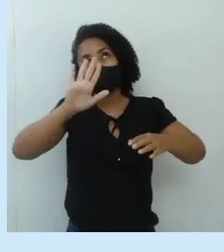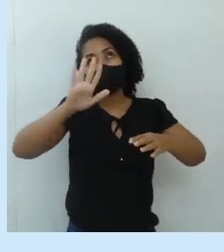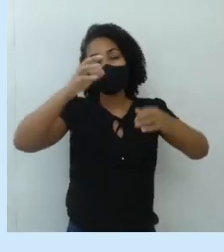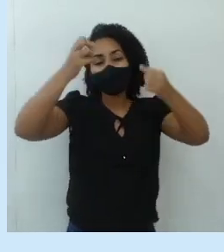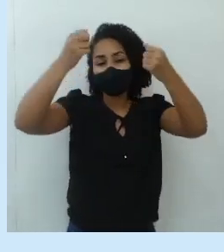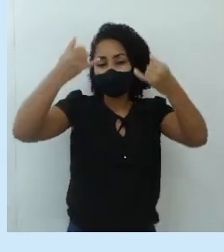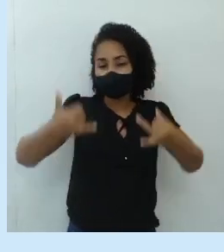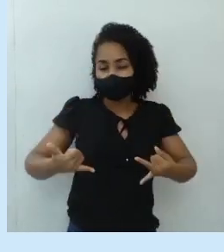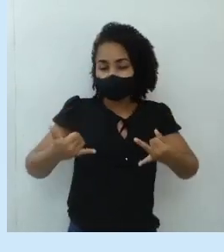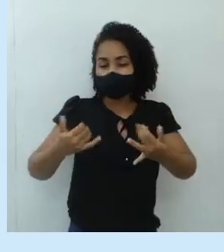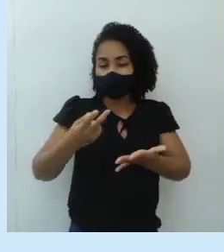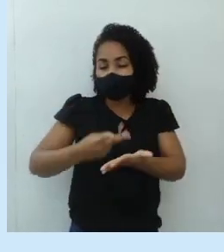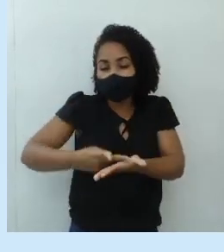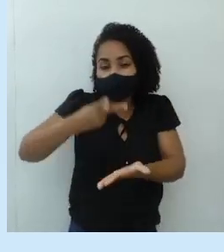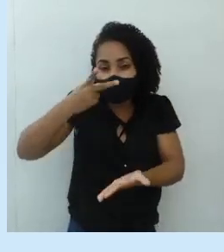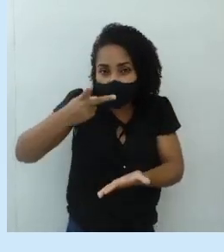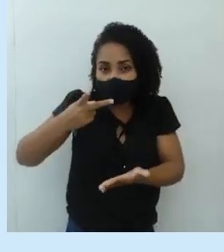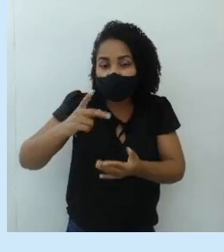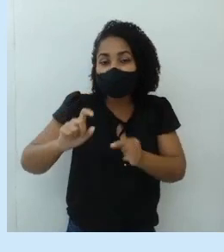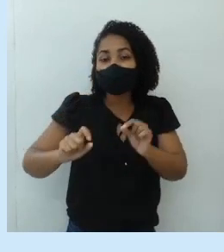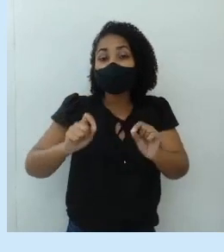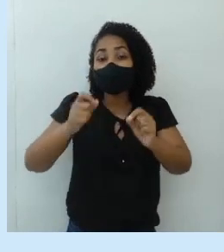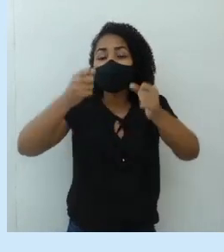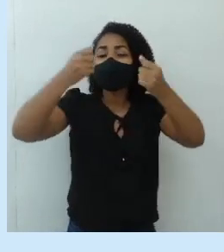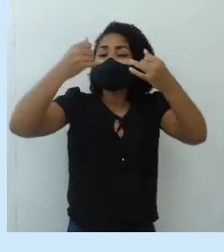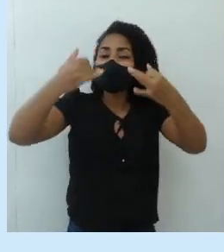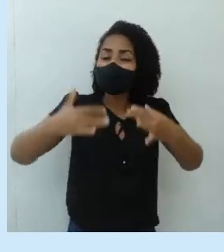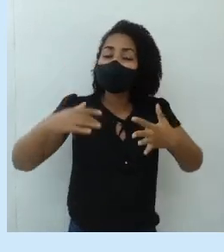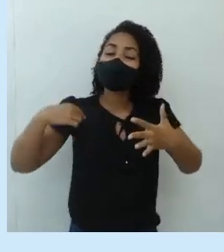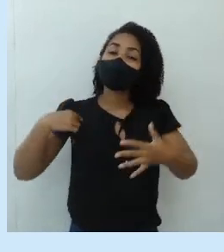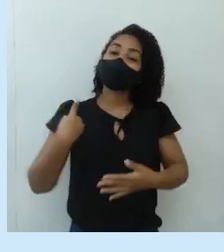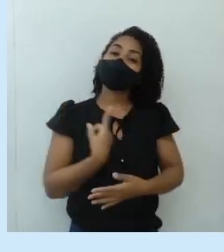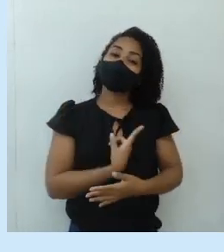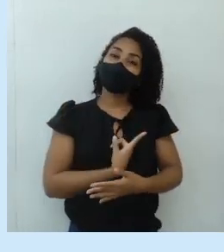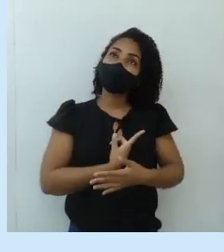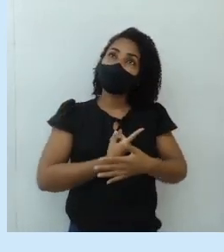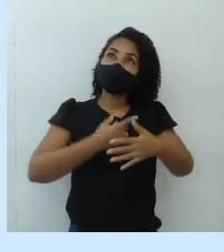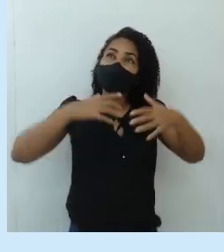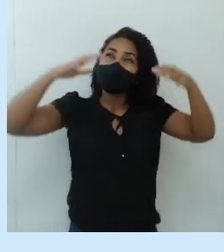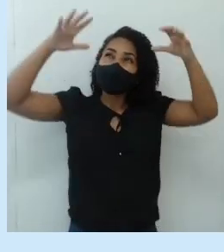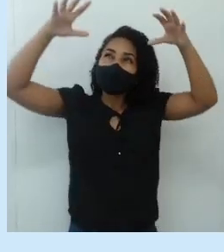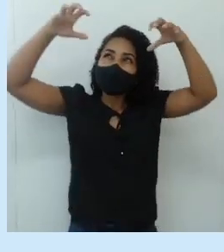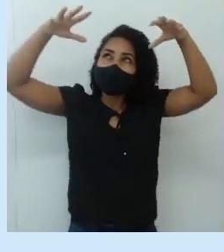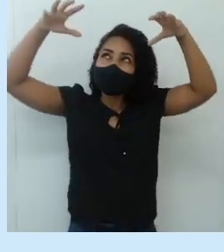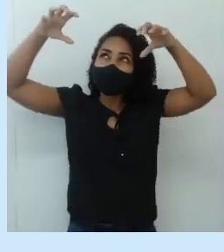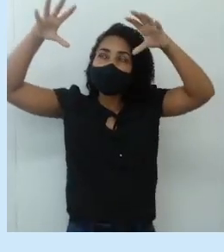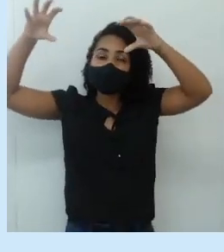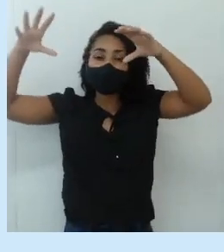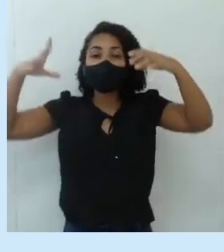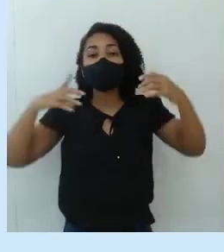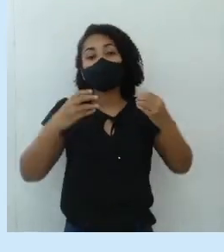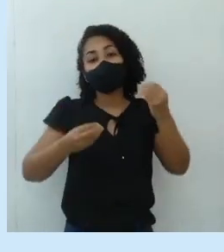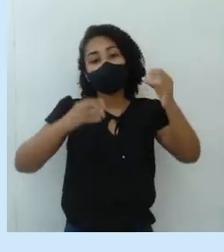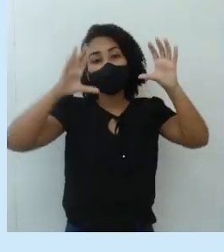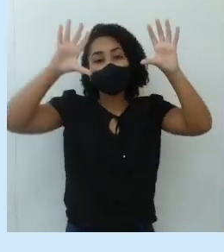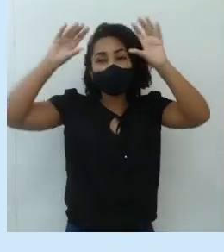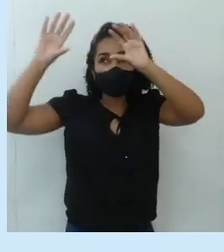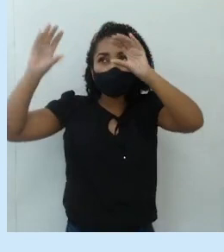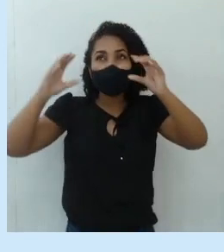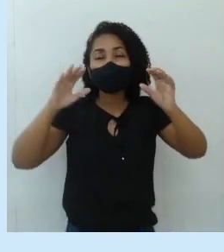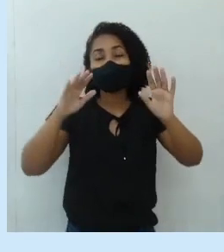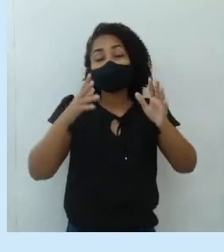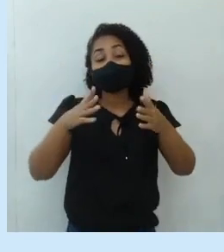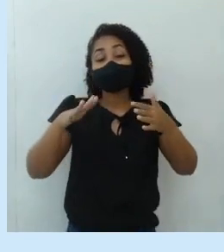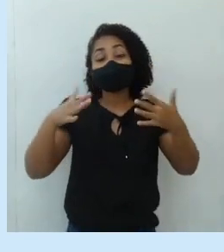comportamento atmosférico, eu estou falando da nossa atmosfera, né? Que através da previsão do tempo,